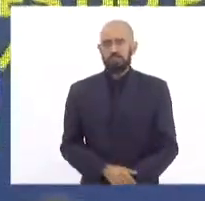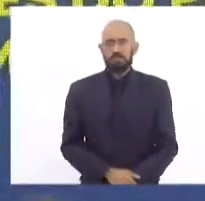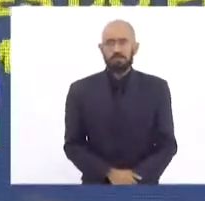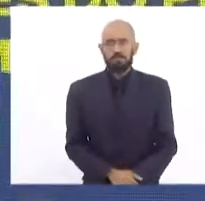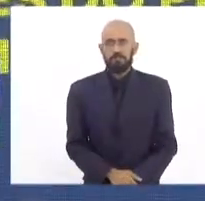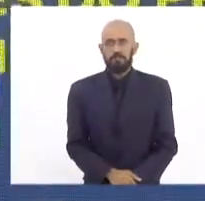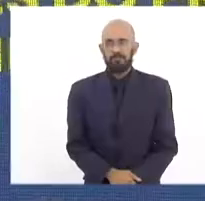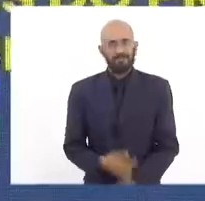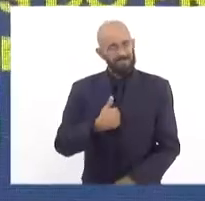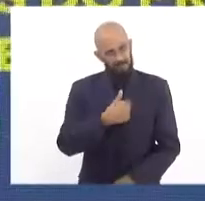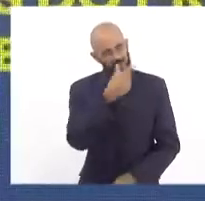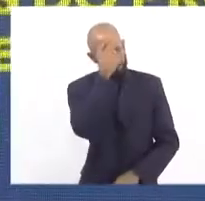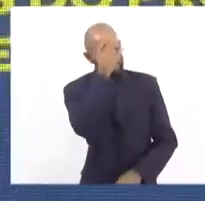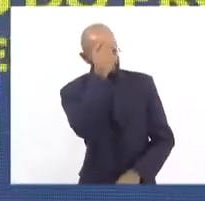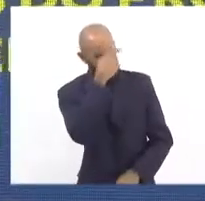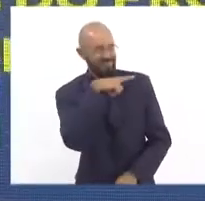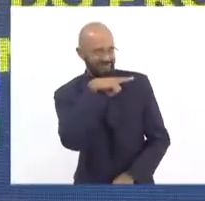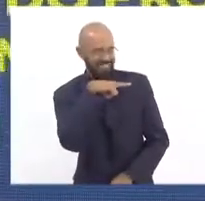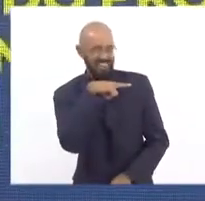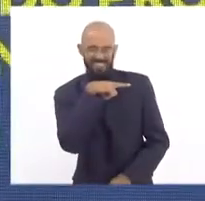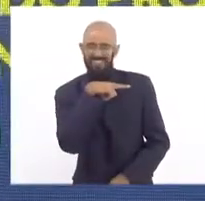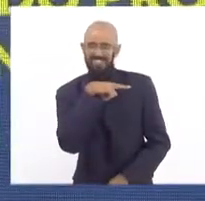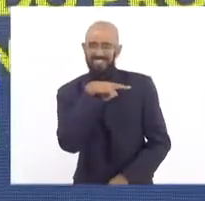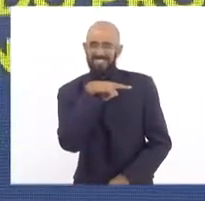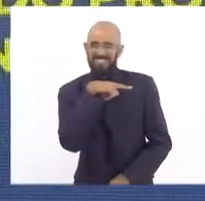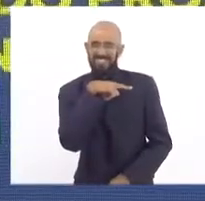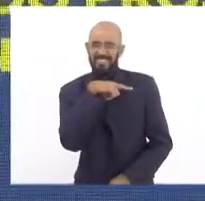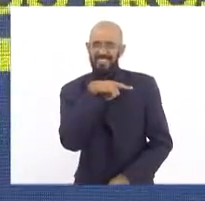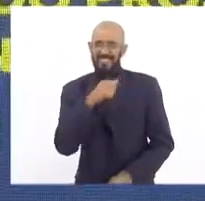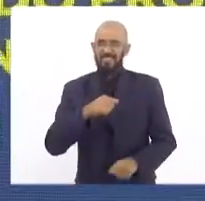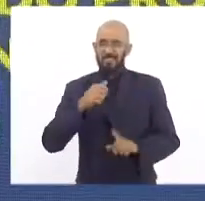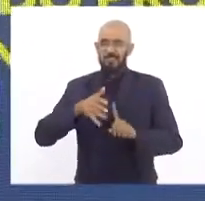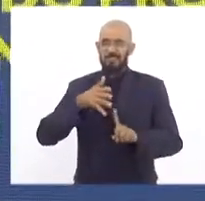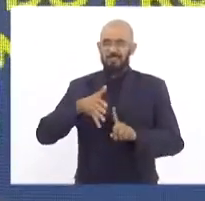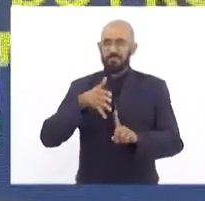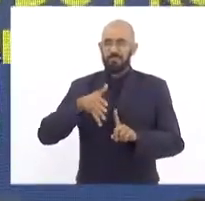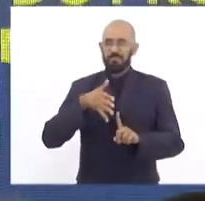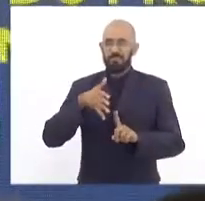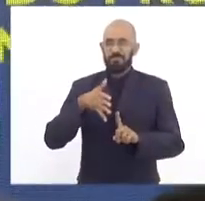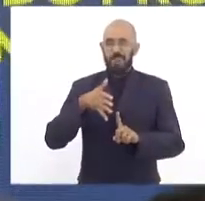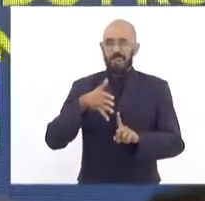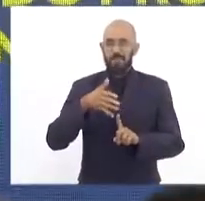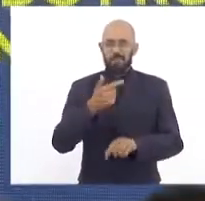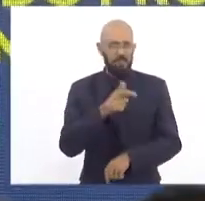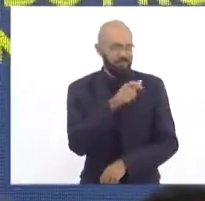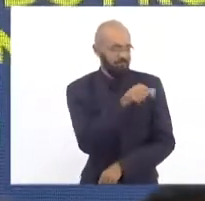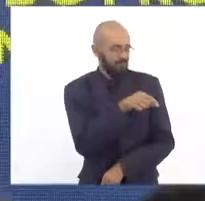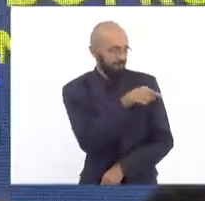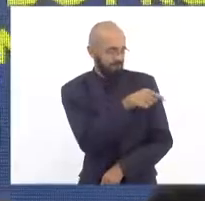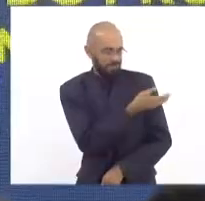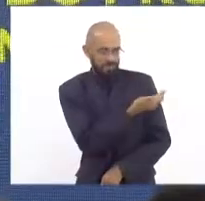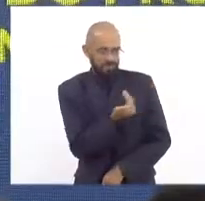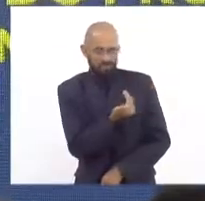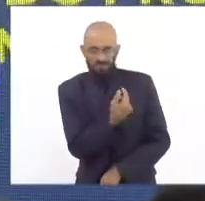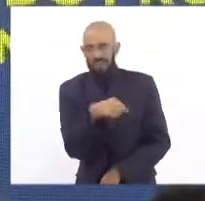Eu tenho juízo, né? Eu vou passar a palavra para o governador. Fica aqui, governador, por favor. Fica aqui, por